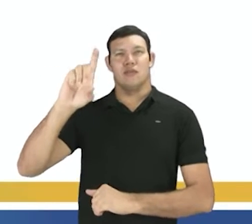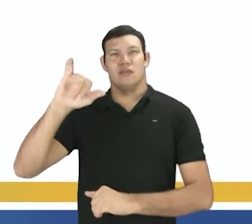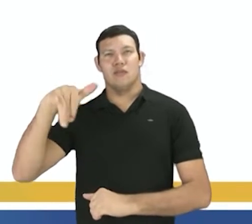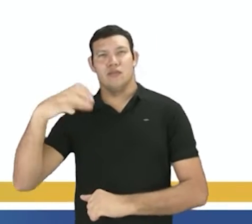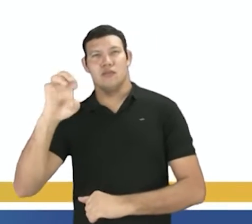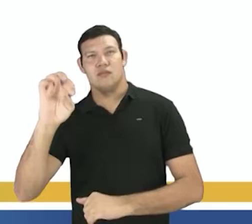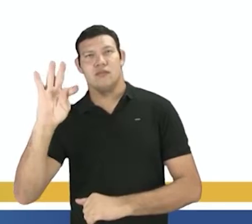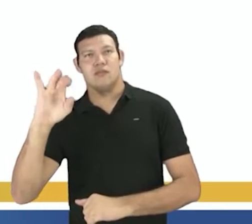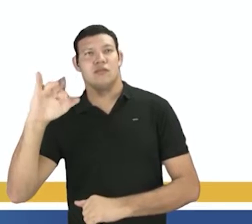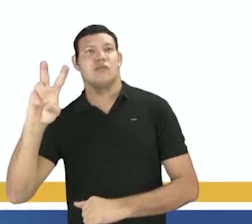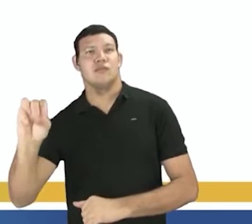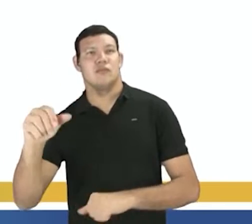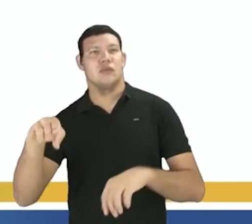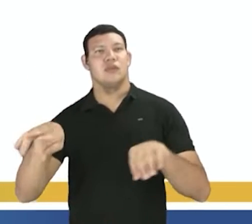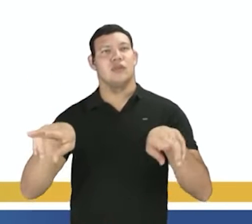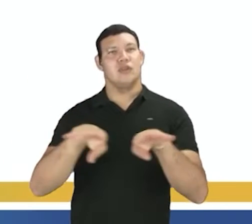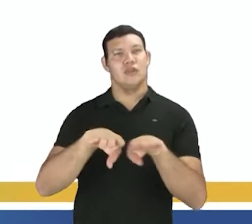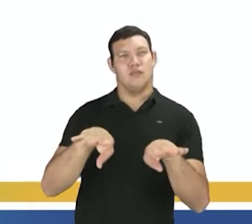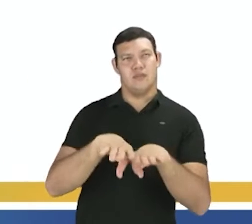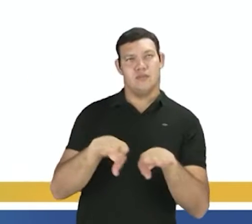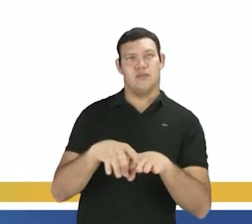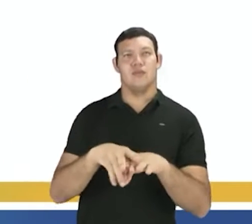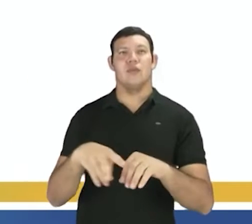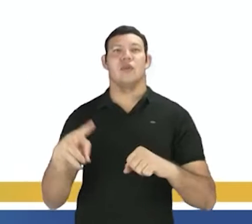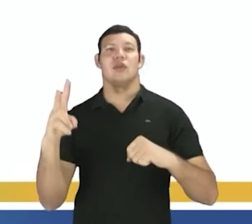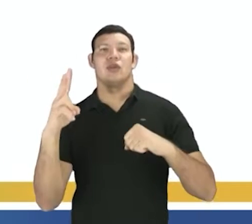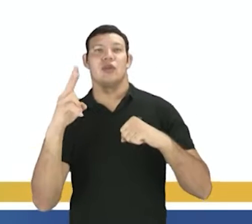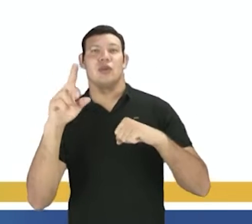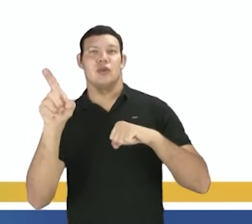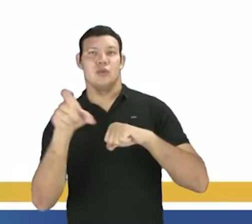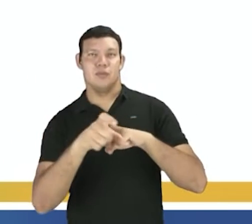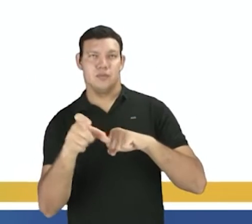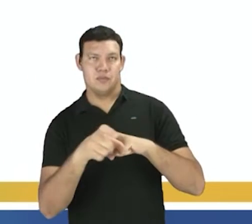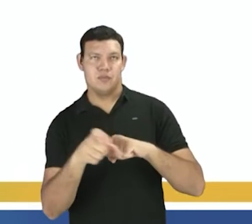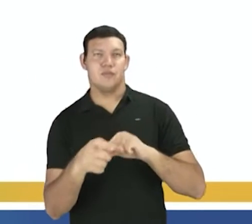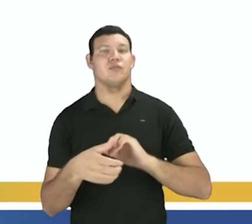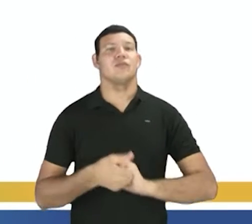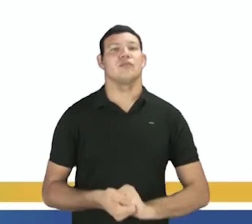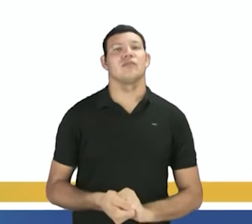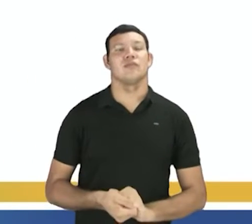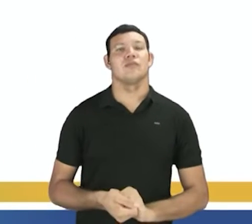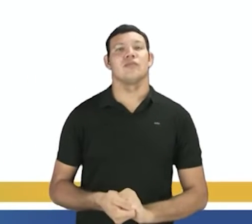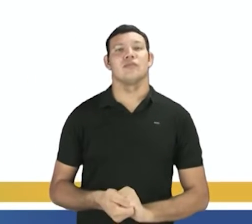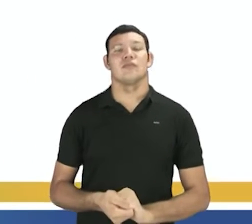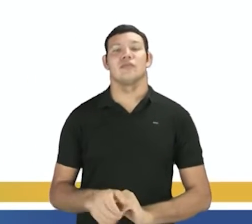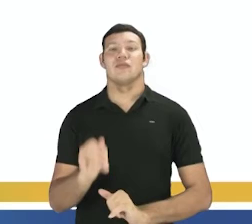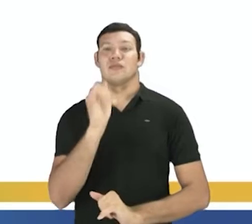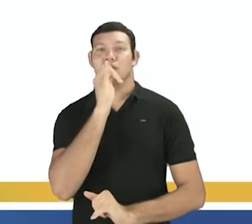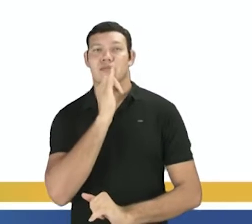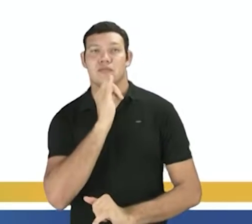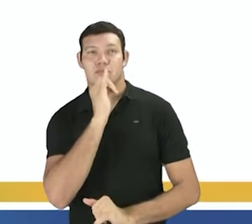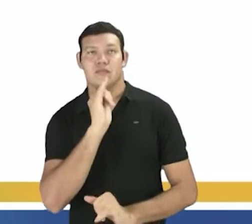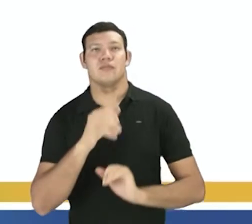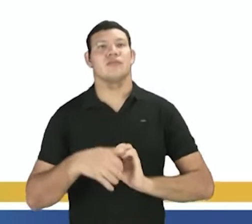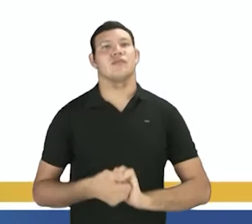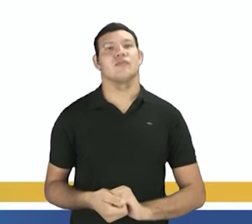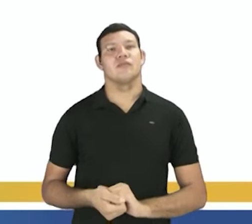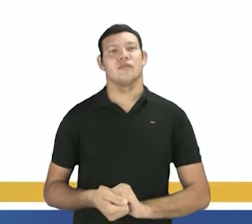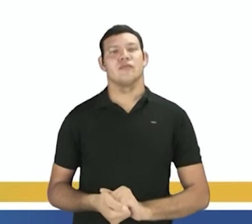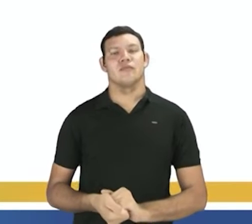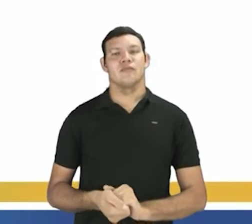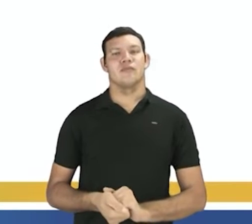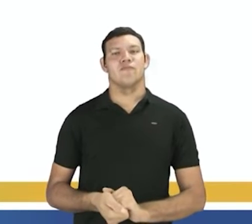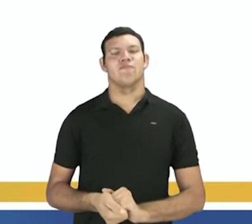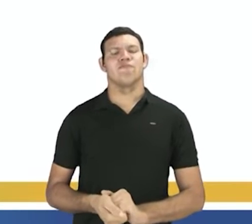substantivo, exercendo somente a função sintática de adjunto adverbial. Exemplos: